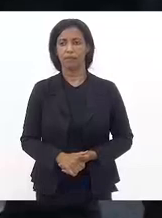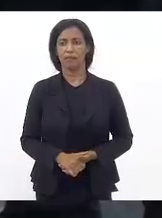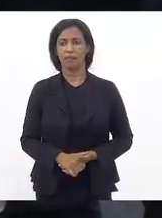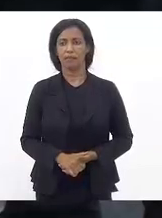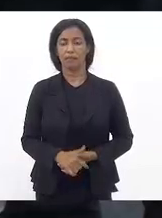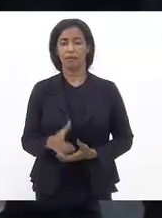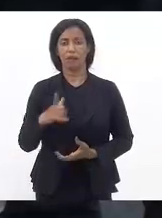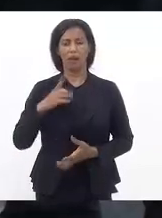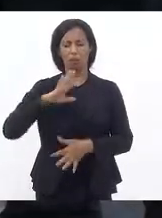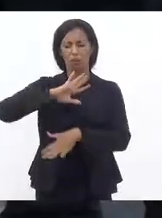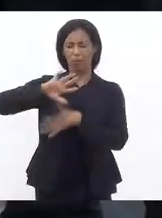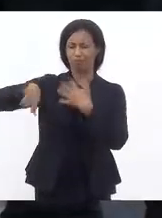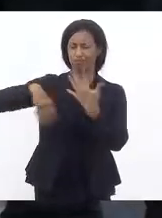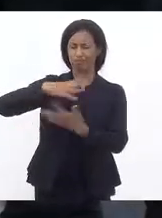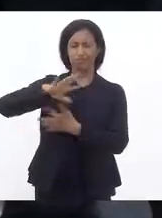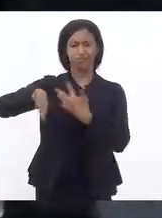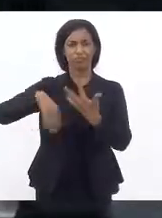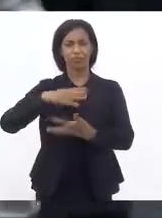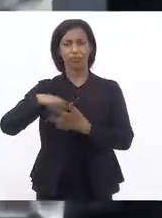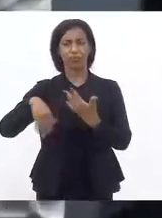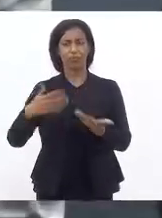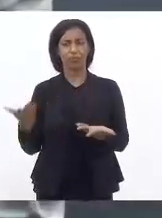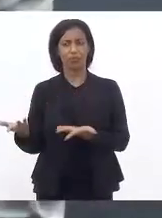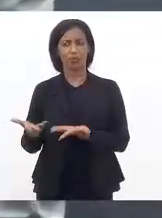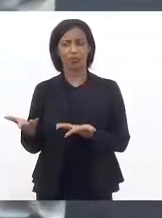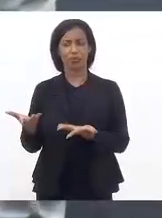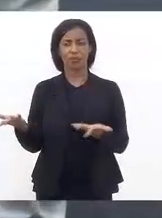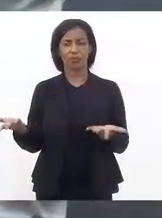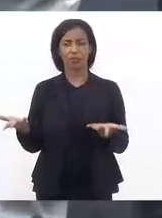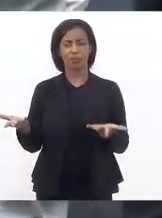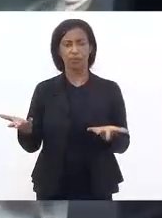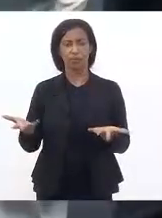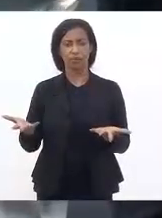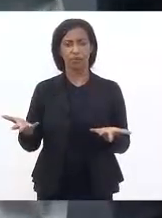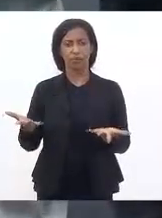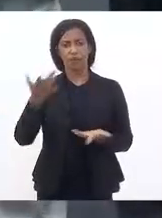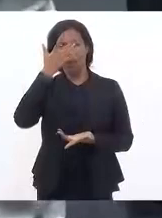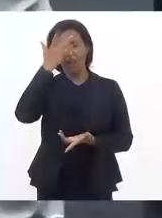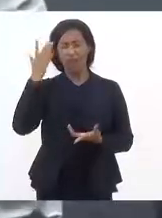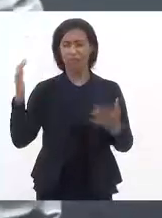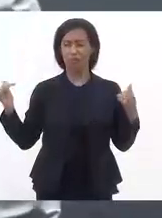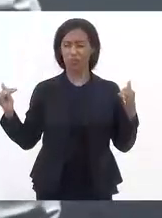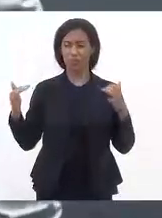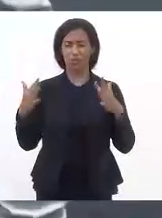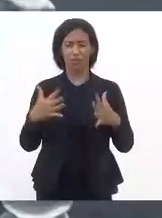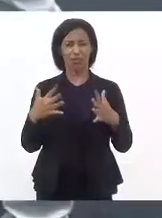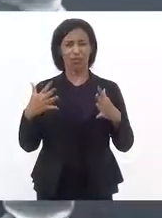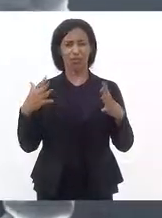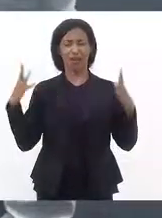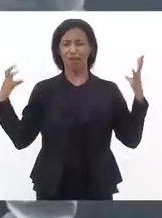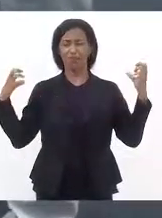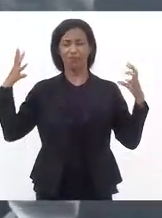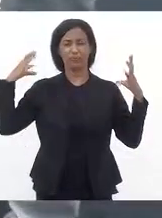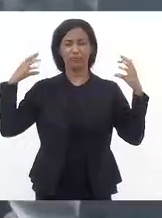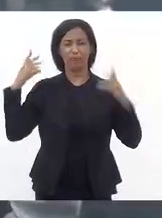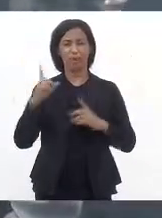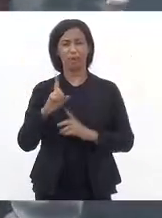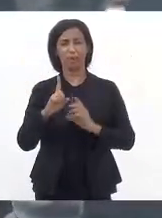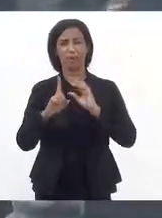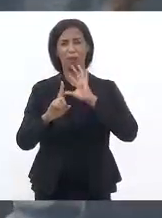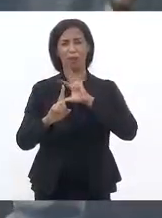tá vendo um tumulto aqui agora né um tumulto das pessoas chegaram aqui perto do microfone